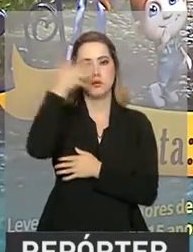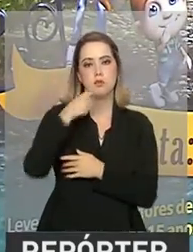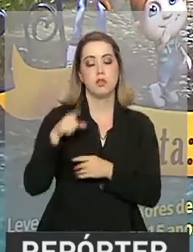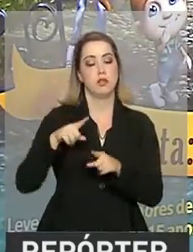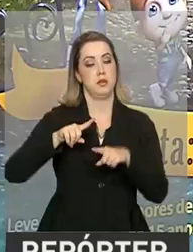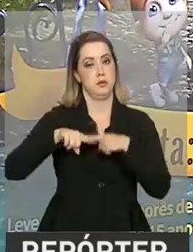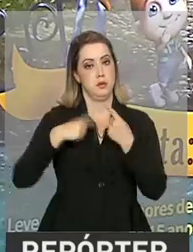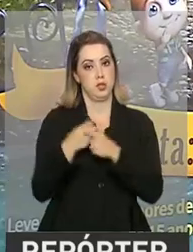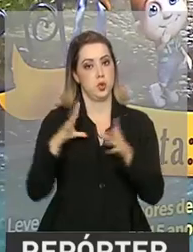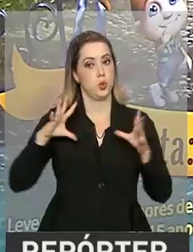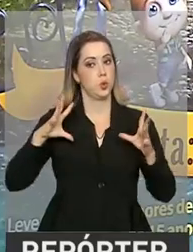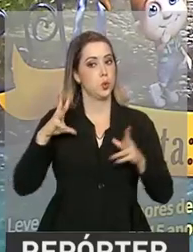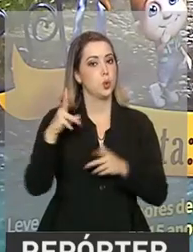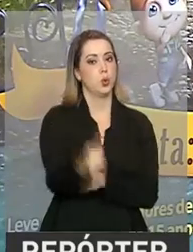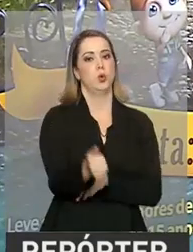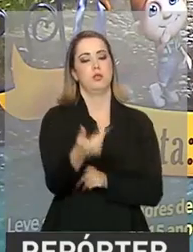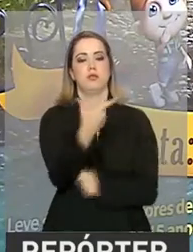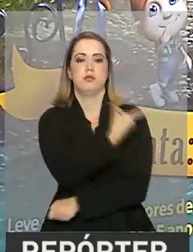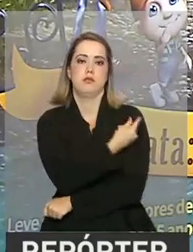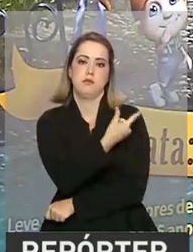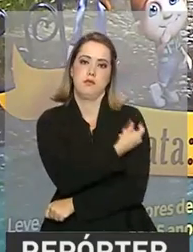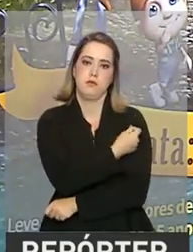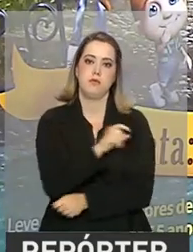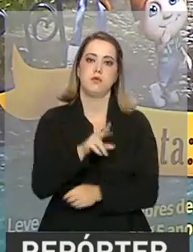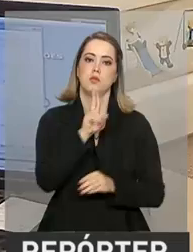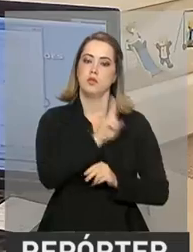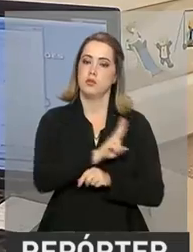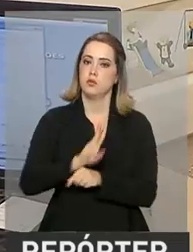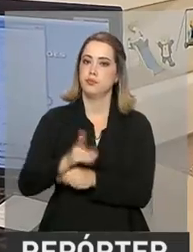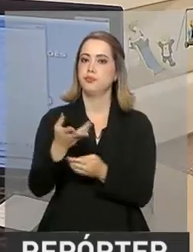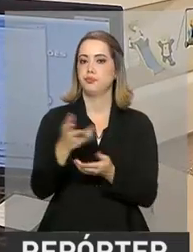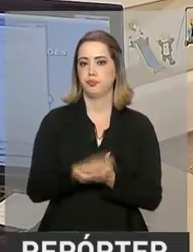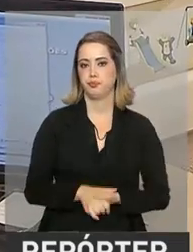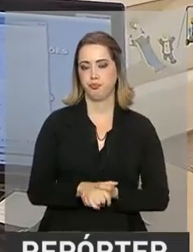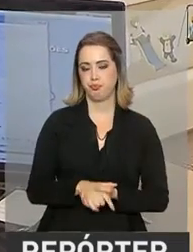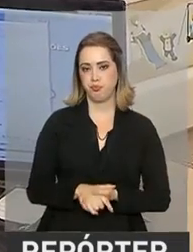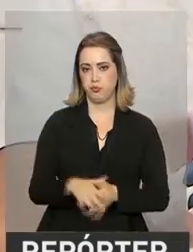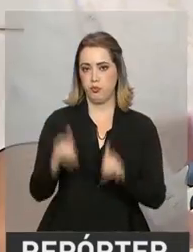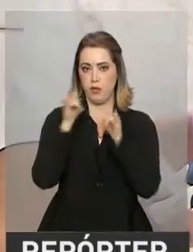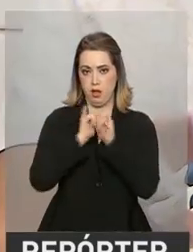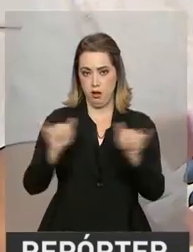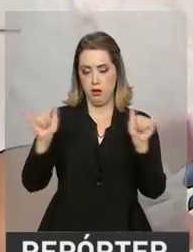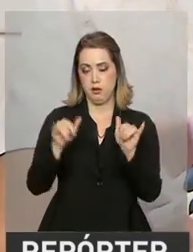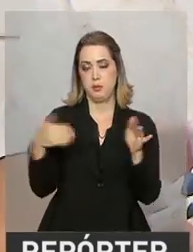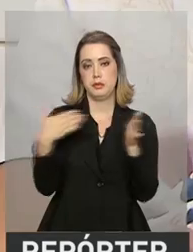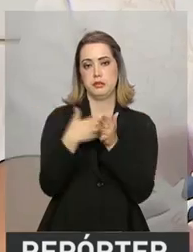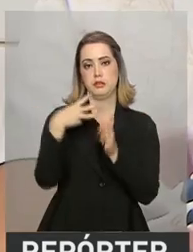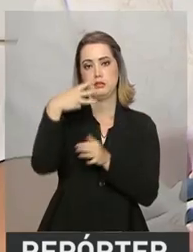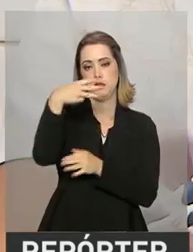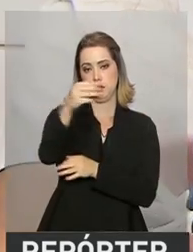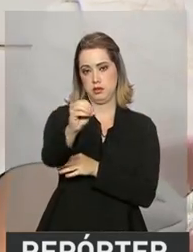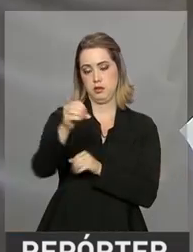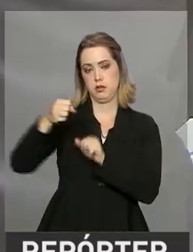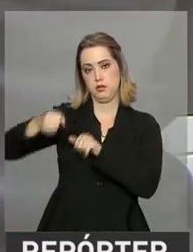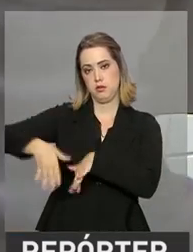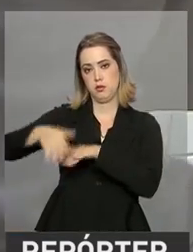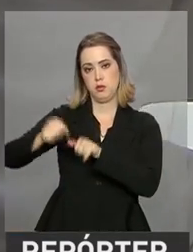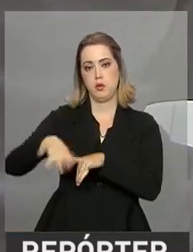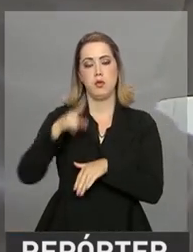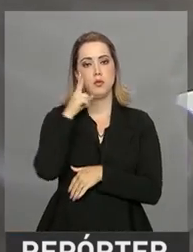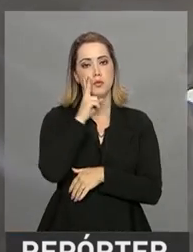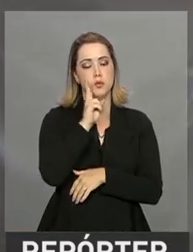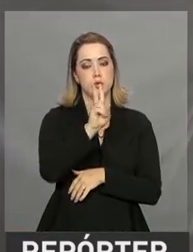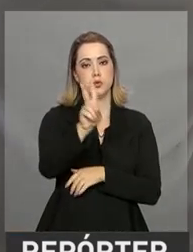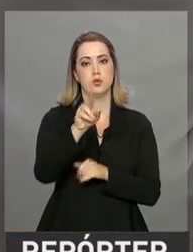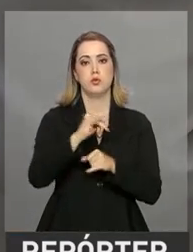esquema completo é que a criança ou o adolescente estará protegido. A campanha vai até o dia 30 de setembro. Para mais informações,